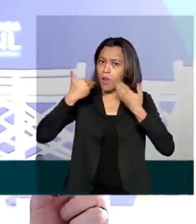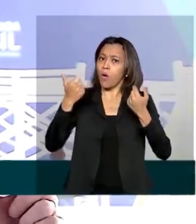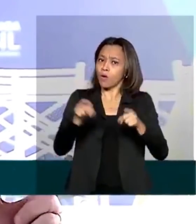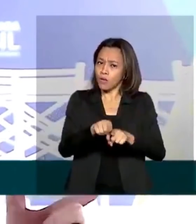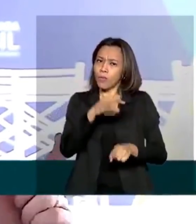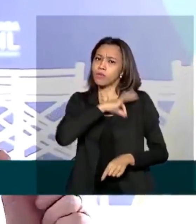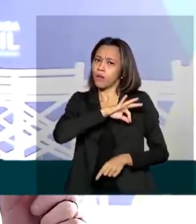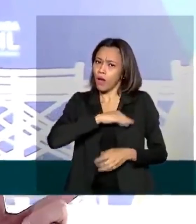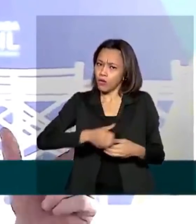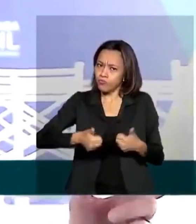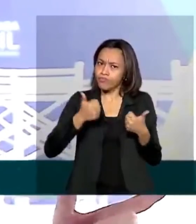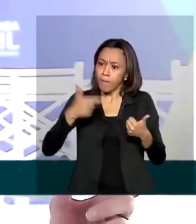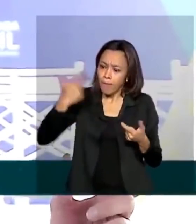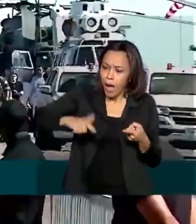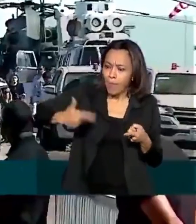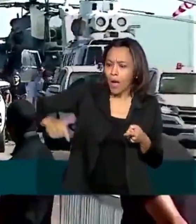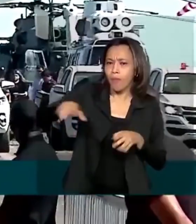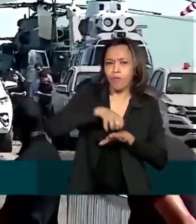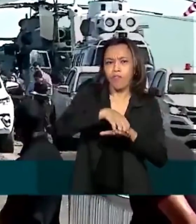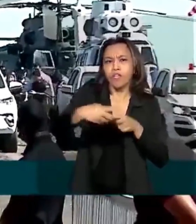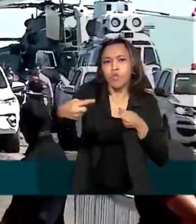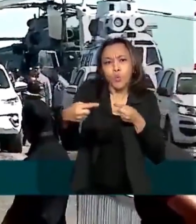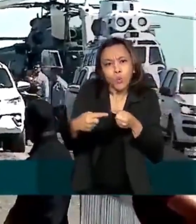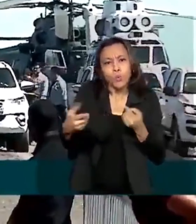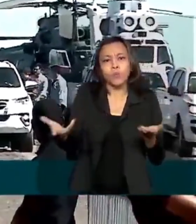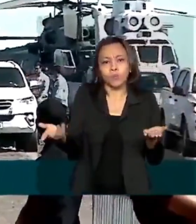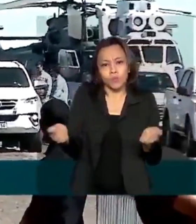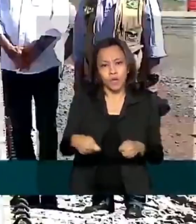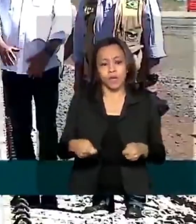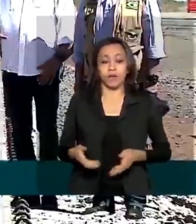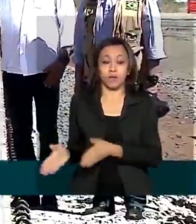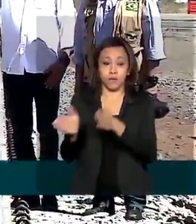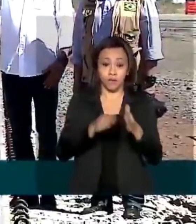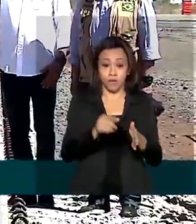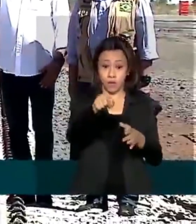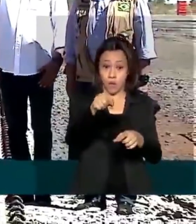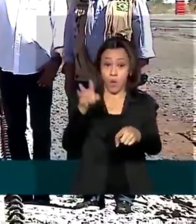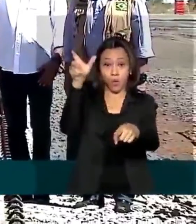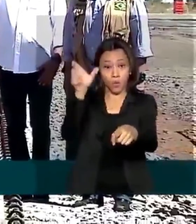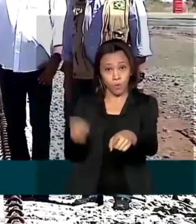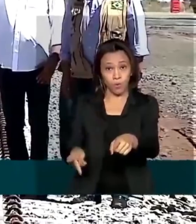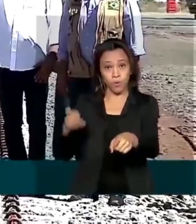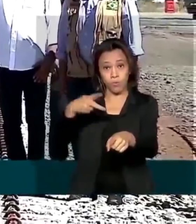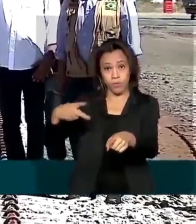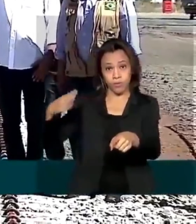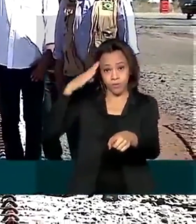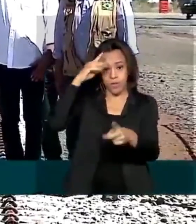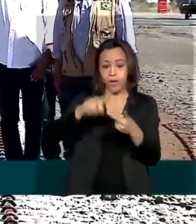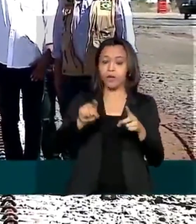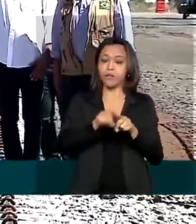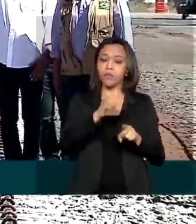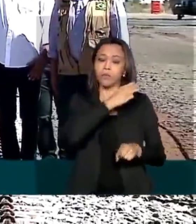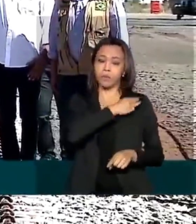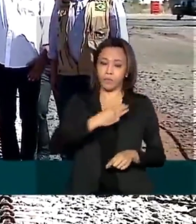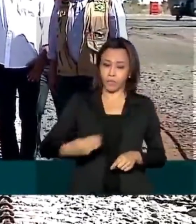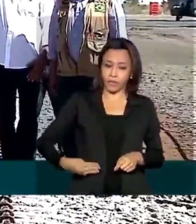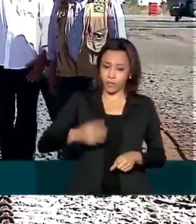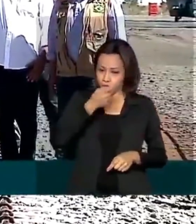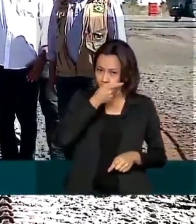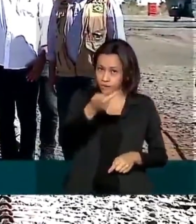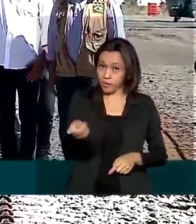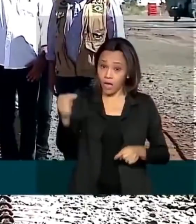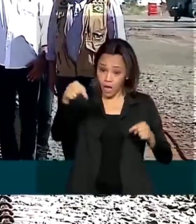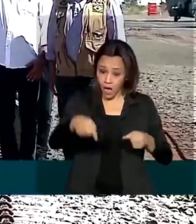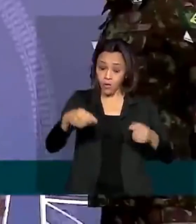porque eles conseguem pegar mais fretes mais curtos. O presidente Jair Bolsonaro e o ministro da Infraestrutura visitaram as obras e